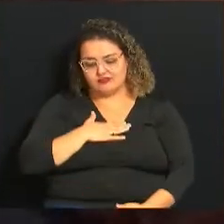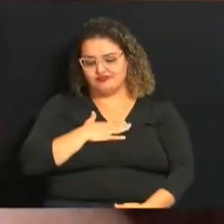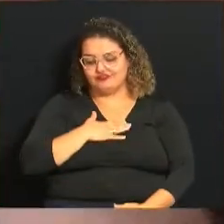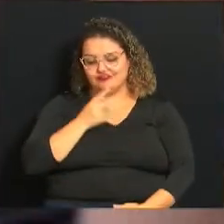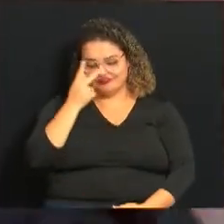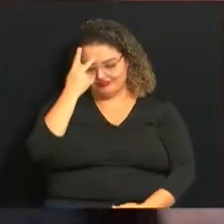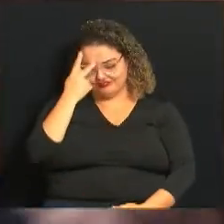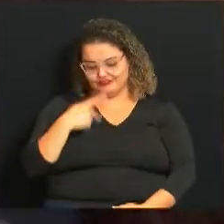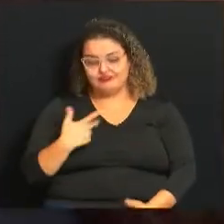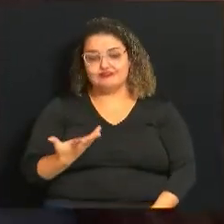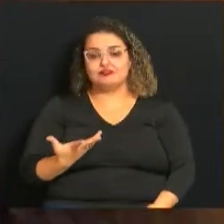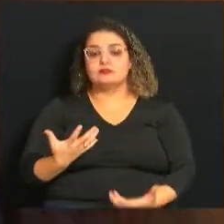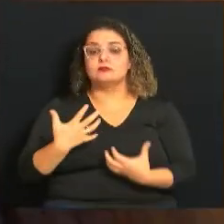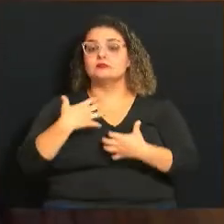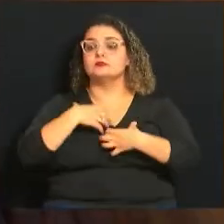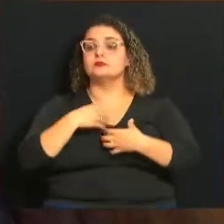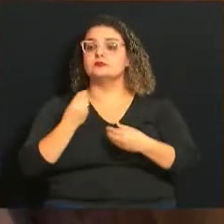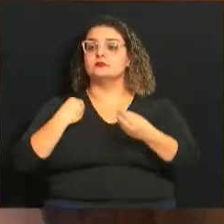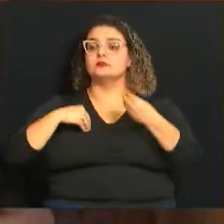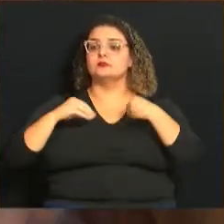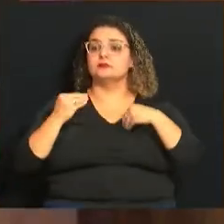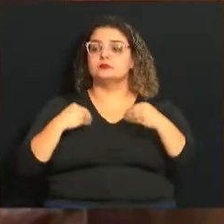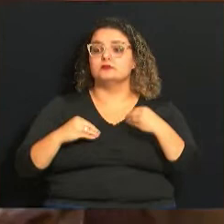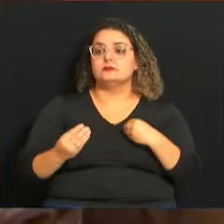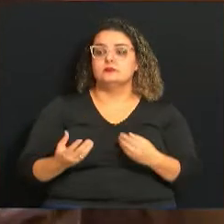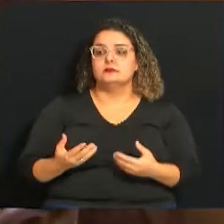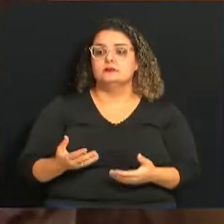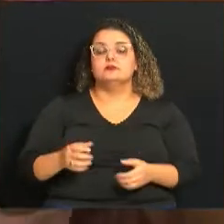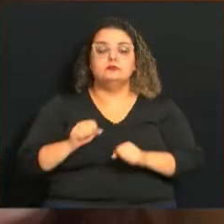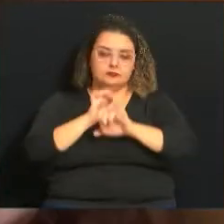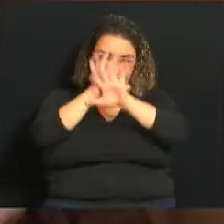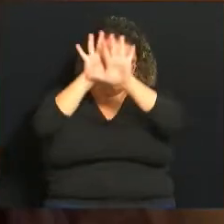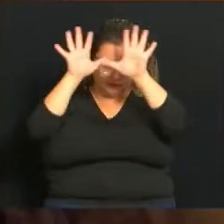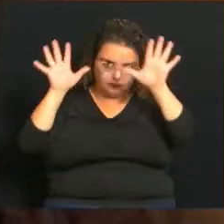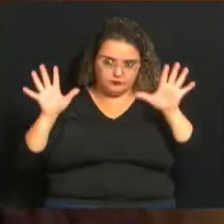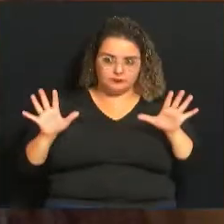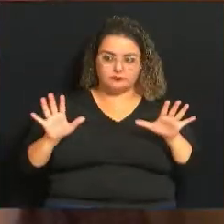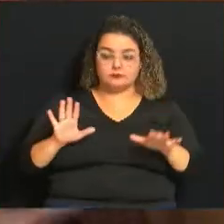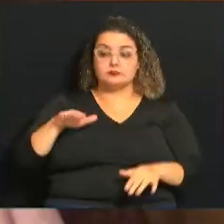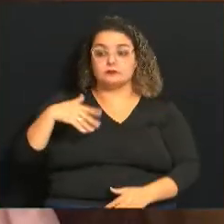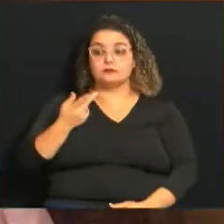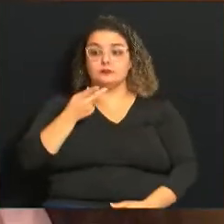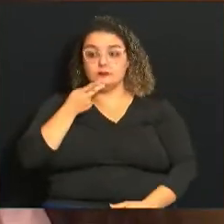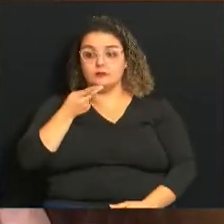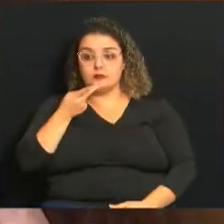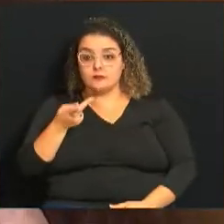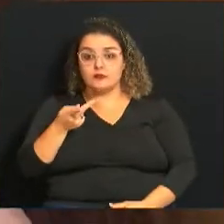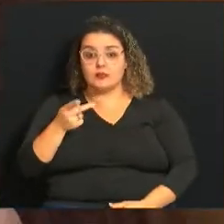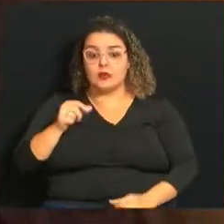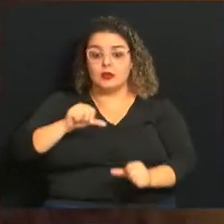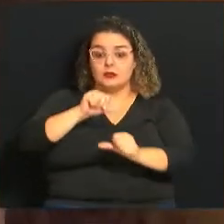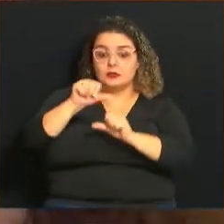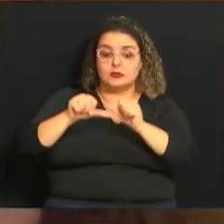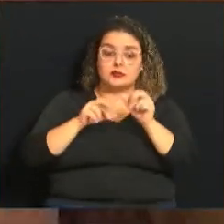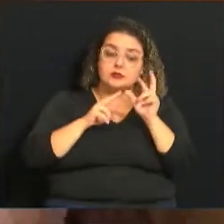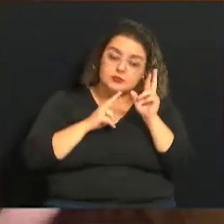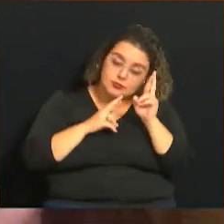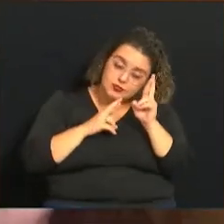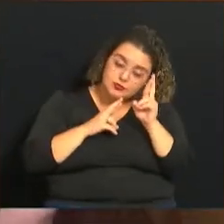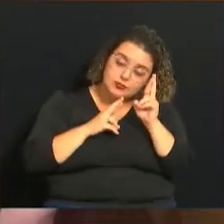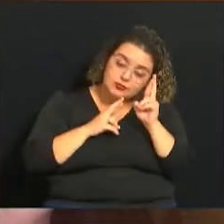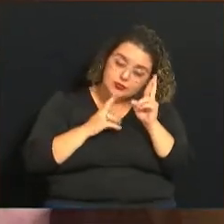os sintomas da depressão. Tem os sintomas mais claros, quando a gente diz que existe uma alteração no sono, uma alteração